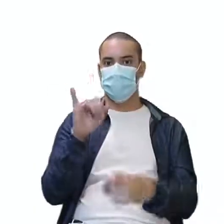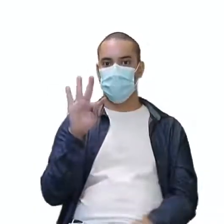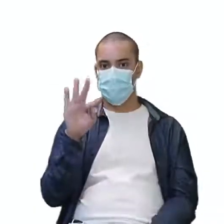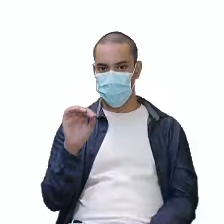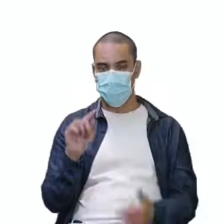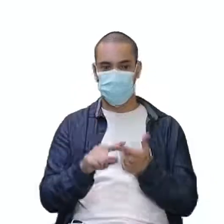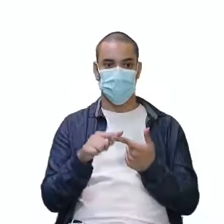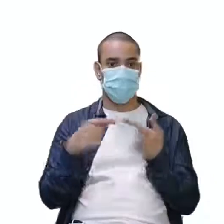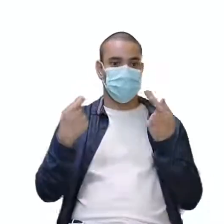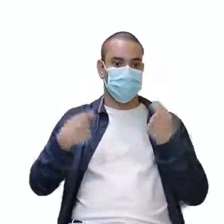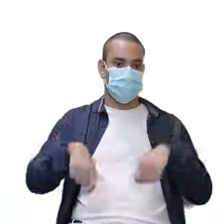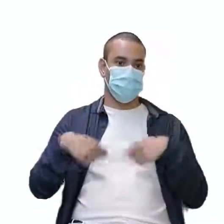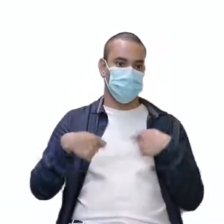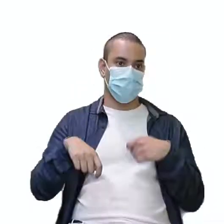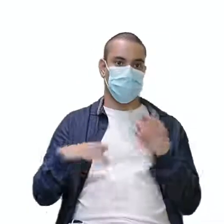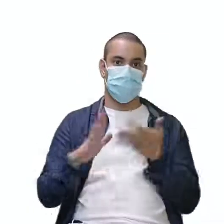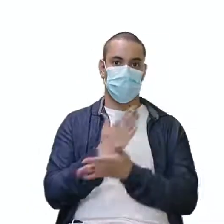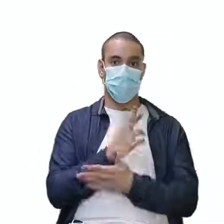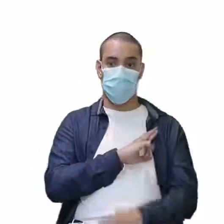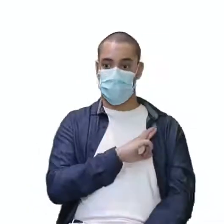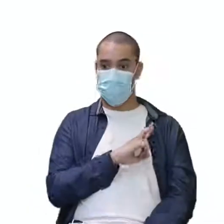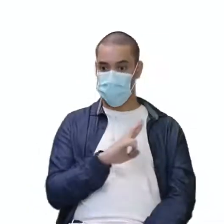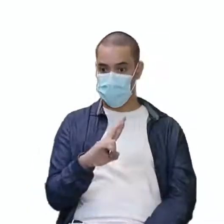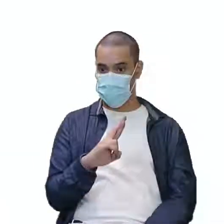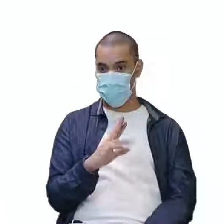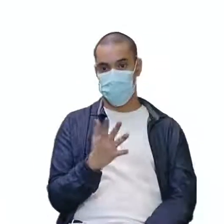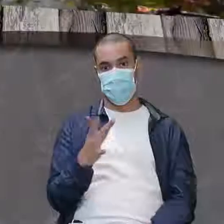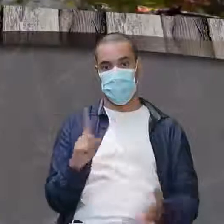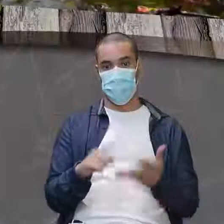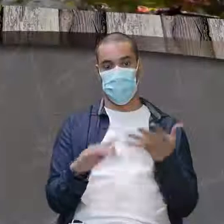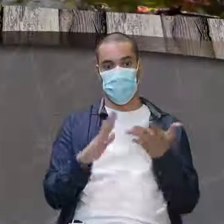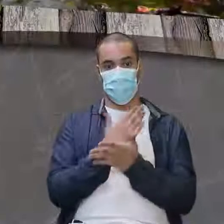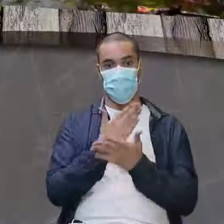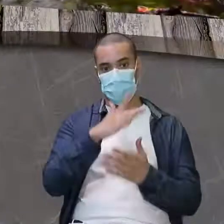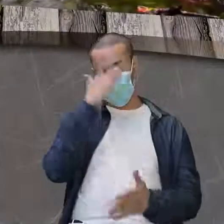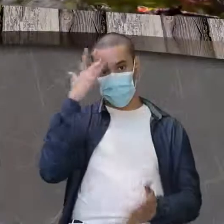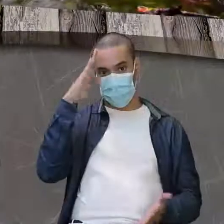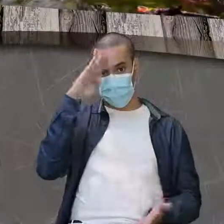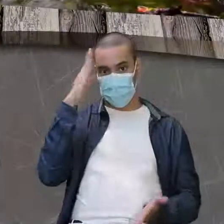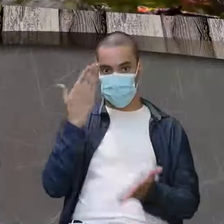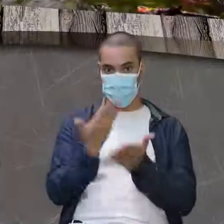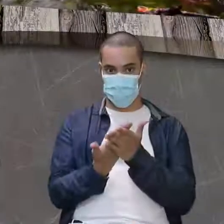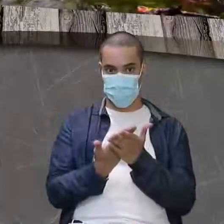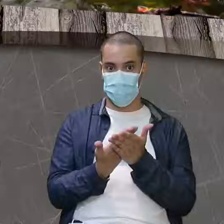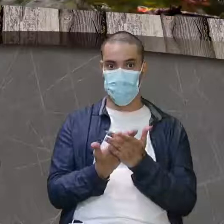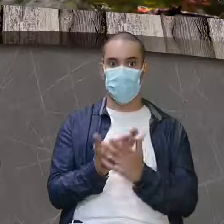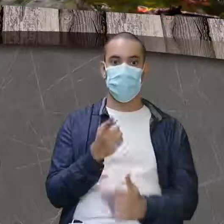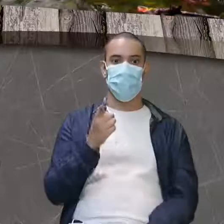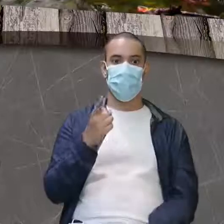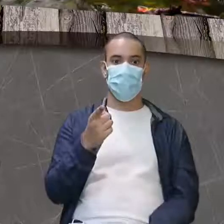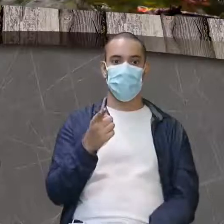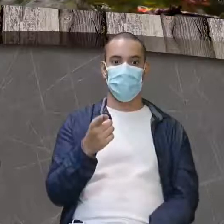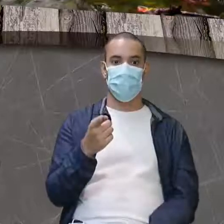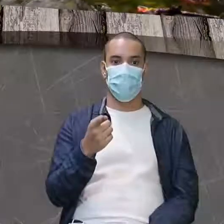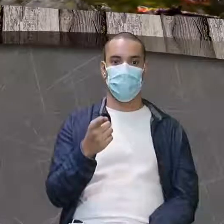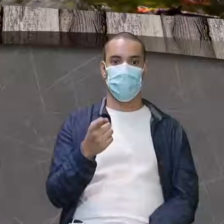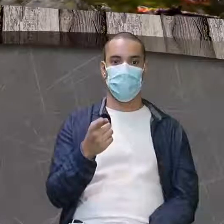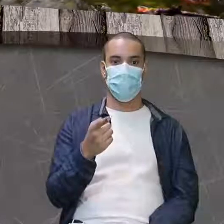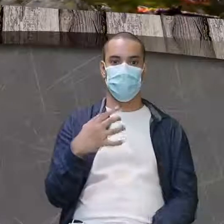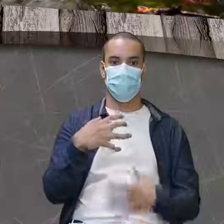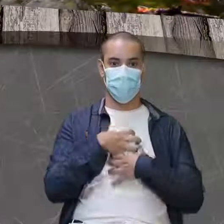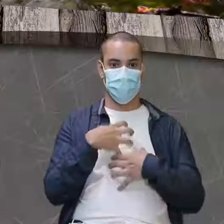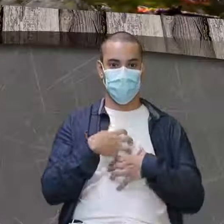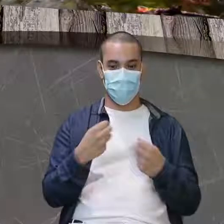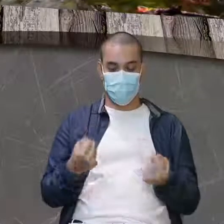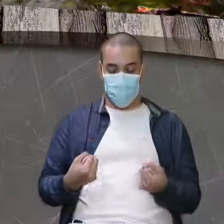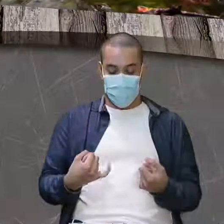necessidade, né? Alguns indivíduos acreditam na questão de você... Eu tô sentindo algo aqui,